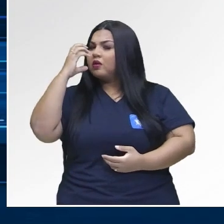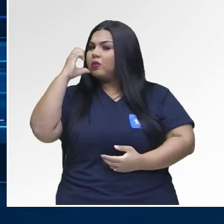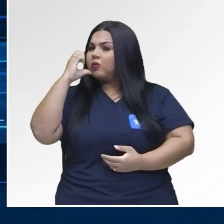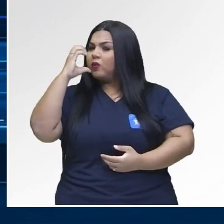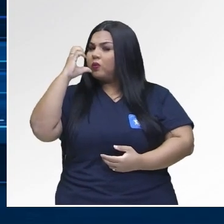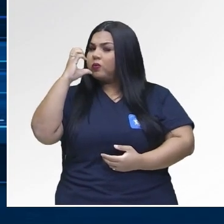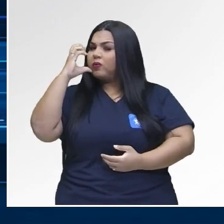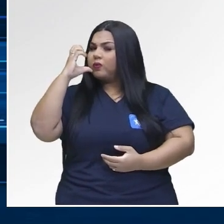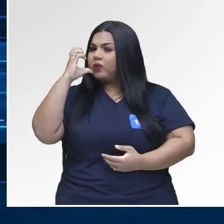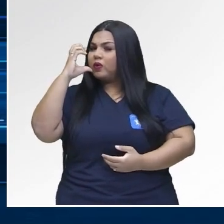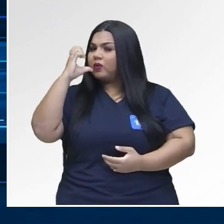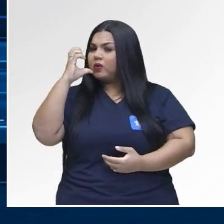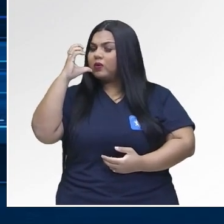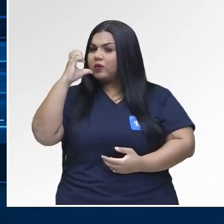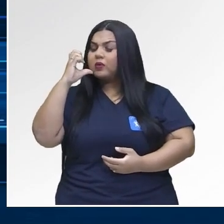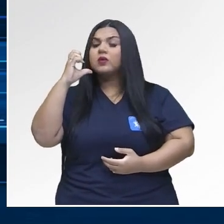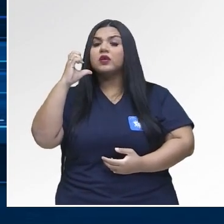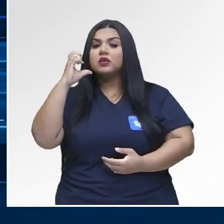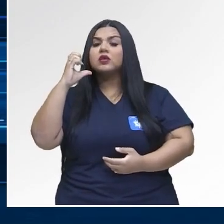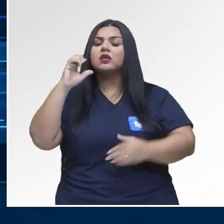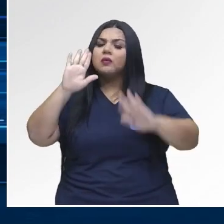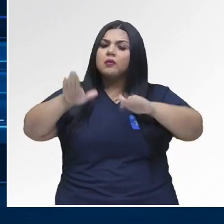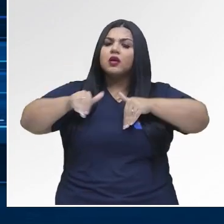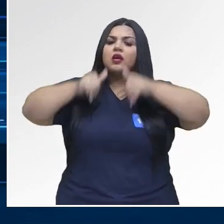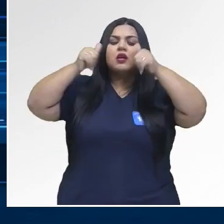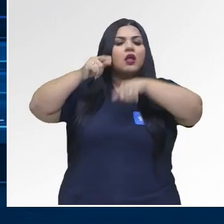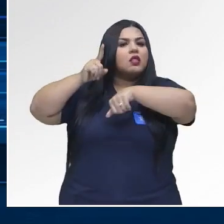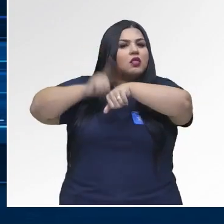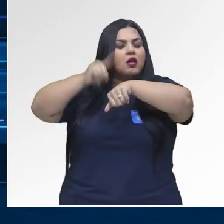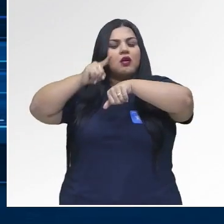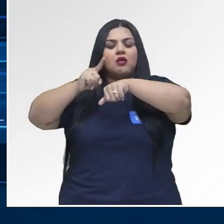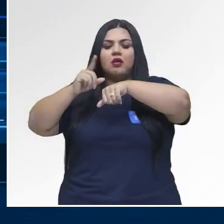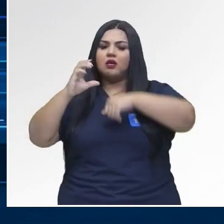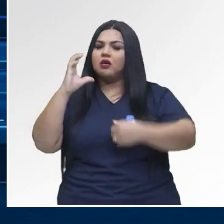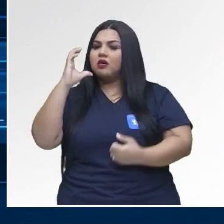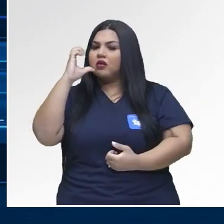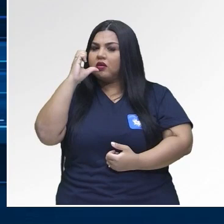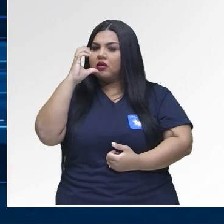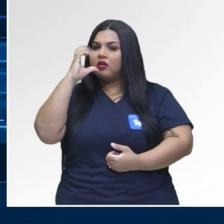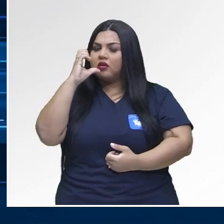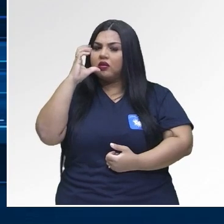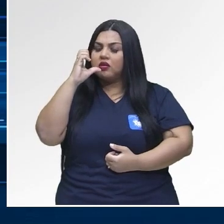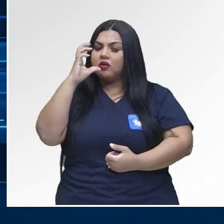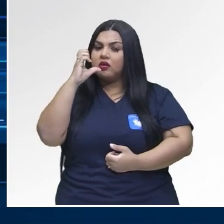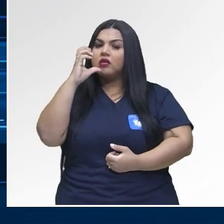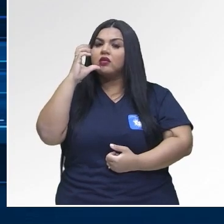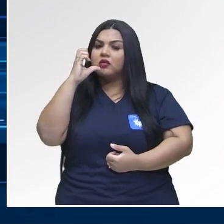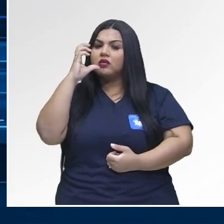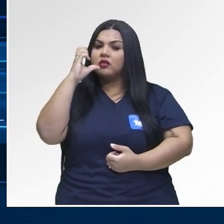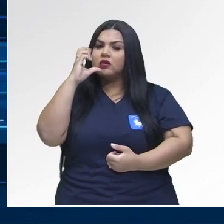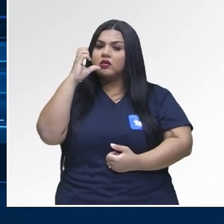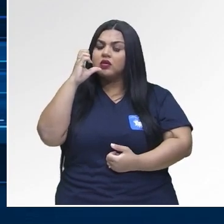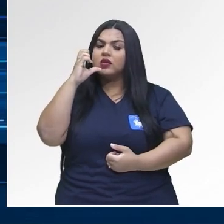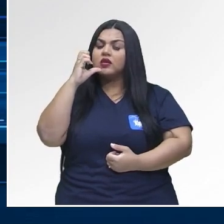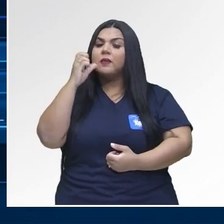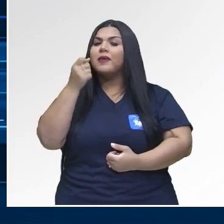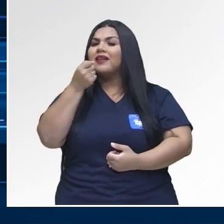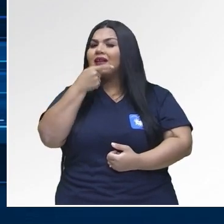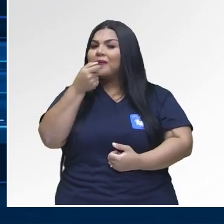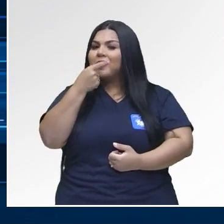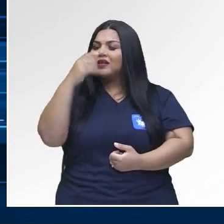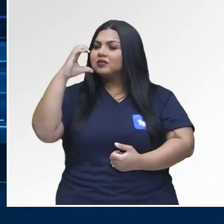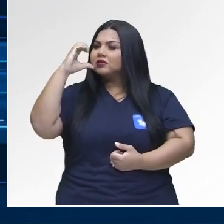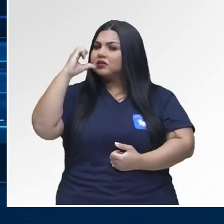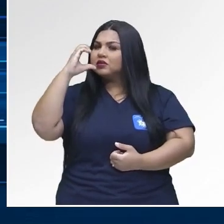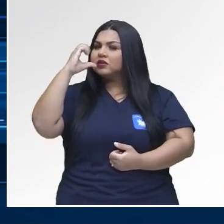pode ver aí na imagem, que já melhora na mesma hora que ela borrifa, né, o remédio na boca, tá?